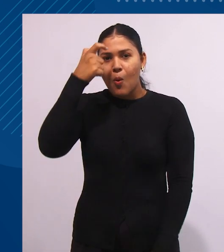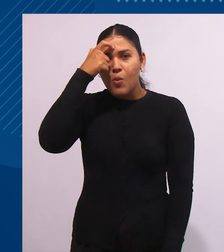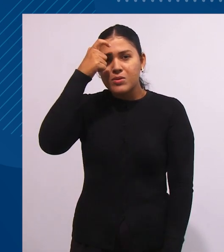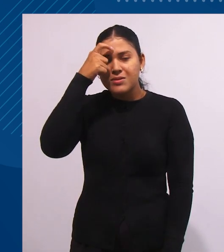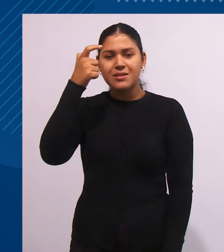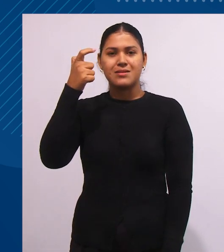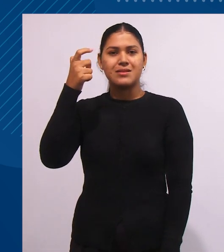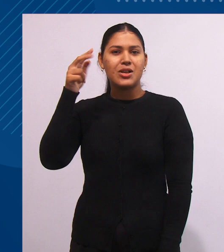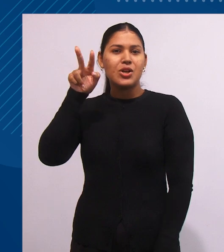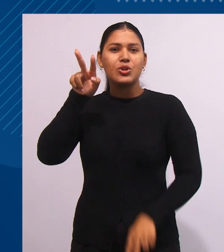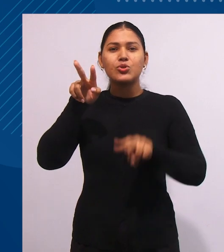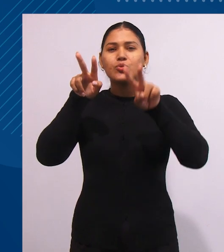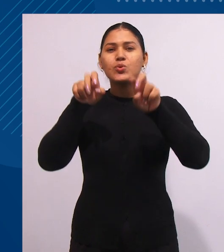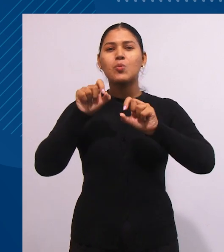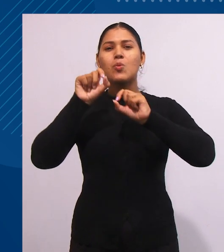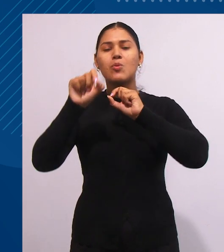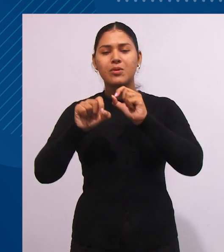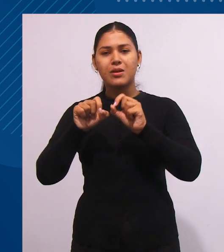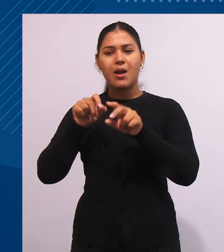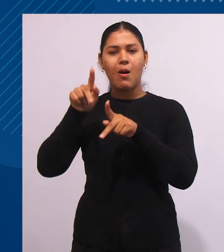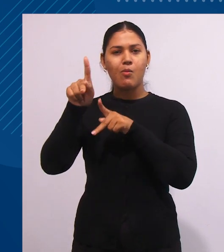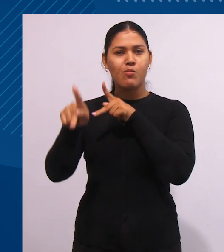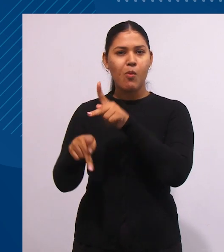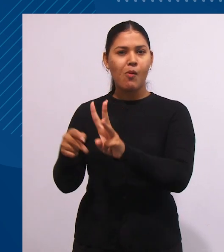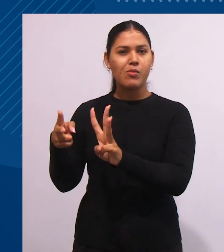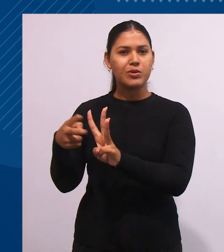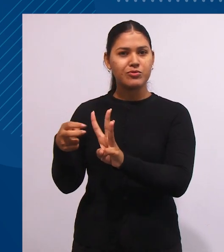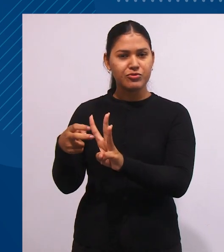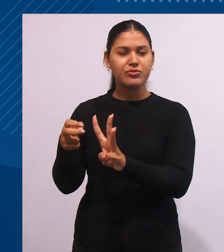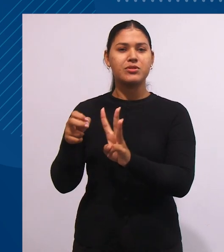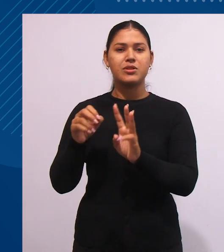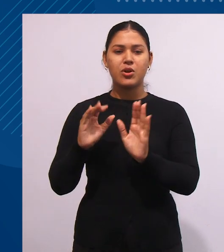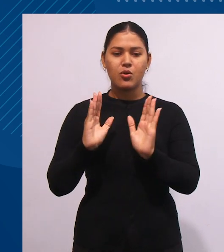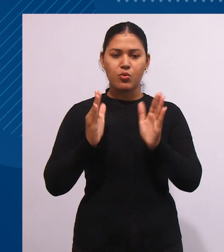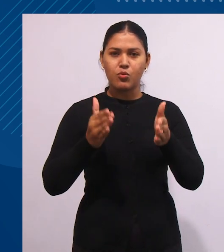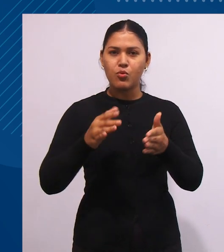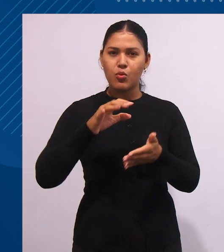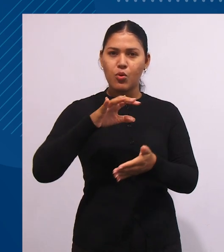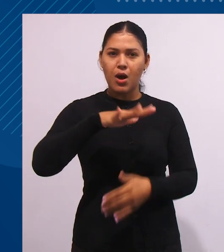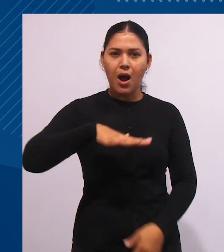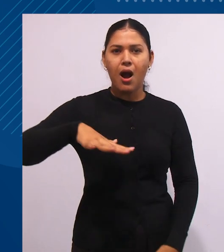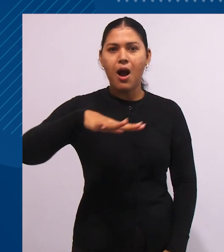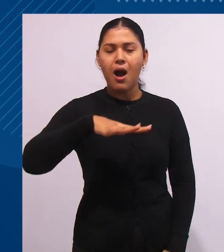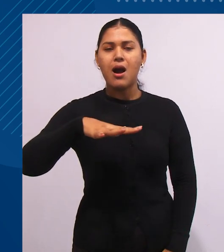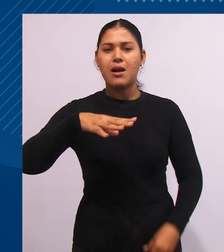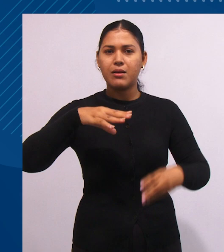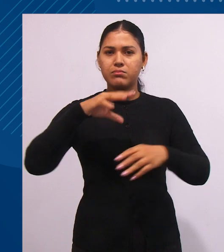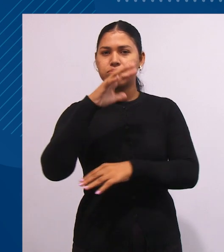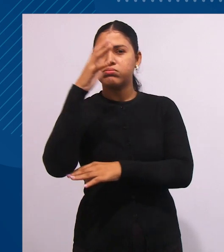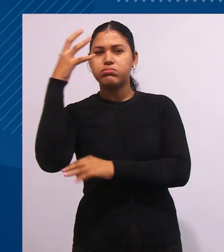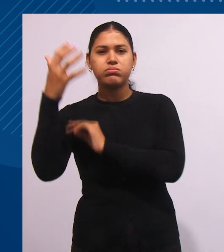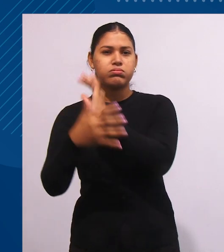autoconsciência, né, sobre as suas etnicidades. E, ao mesmo tempo que esse é um efeito global,